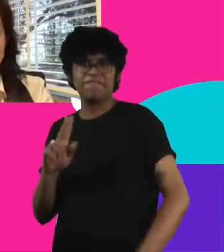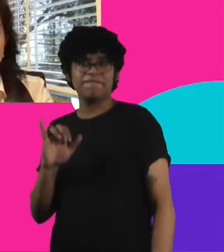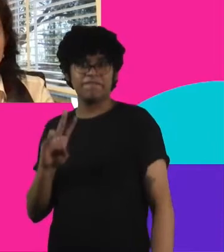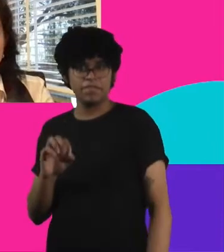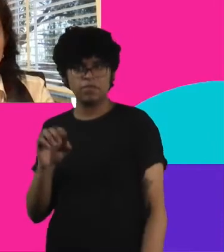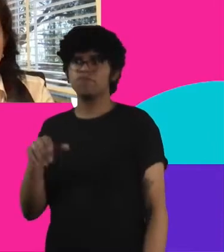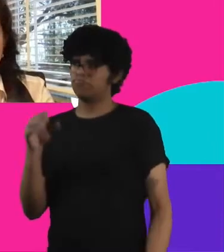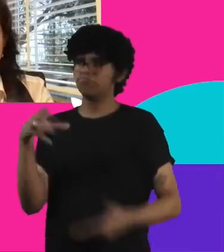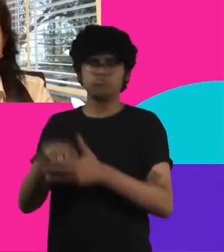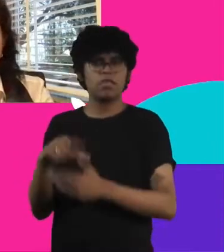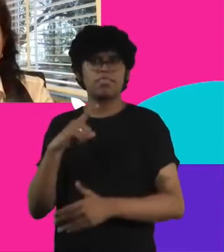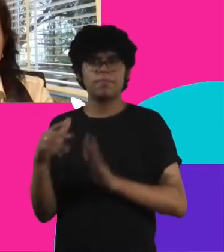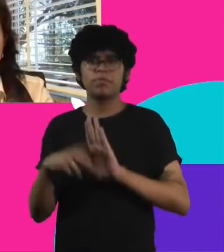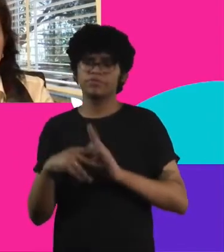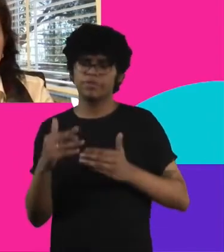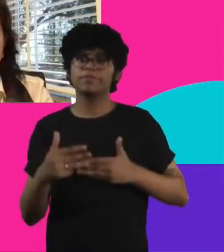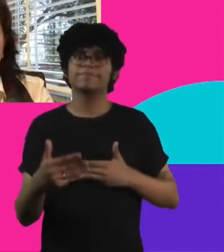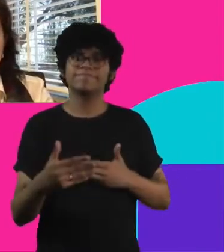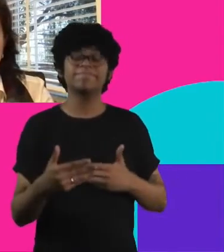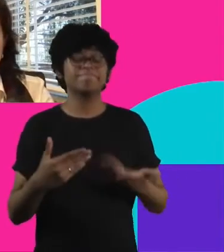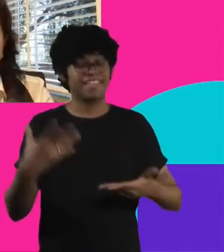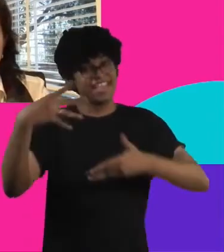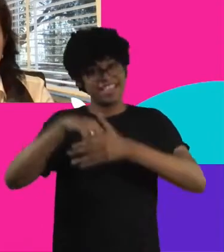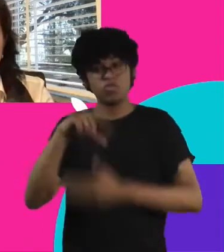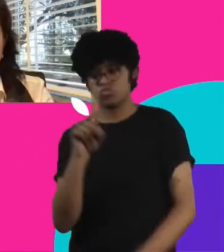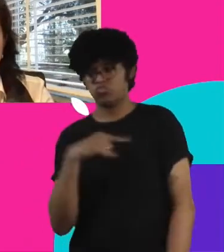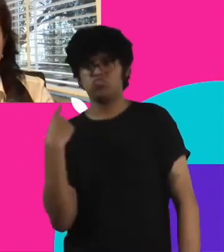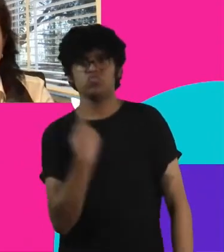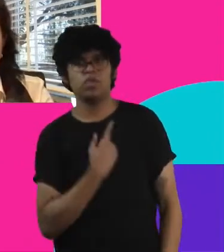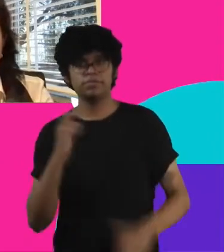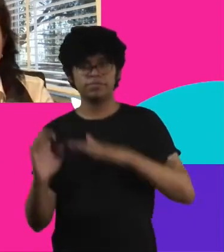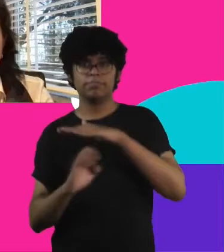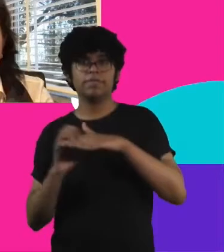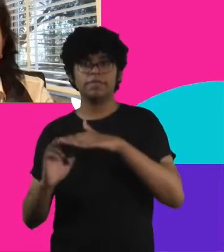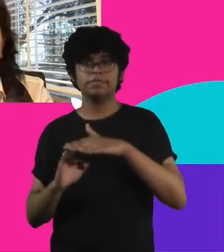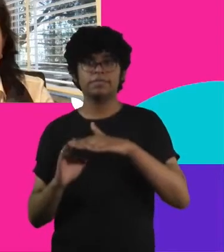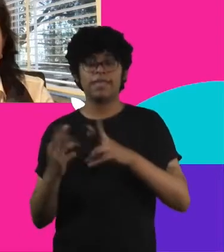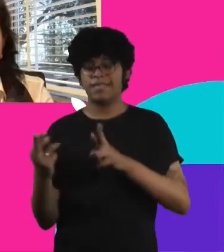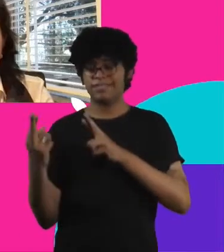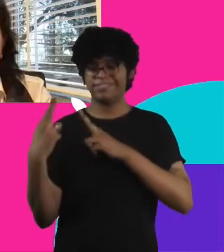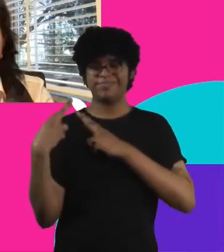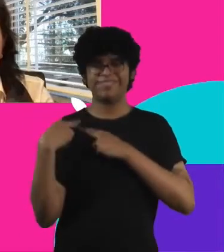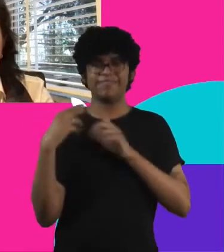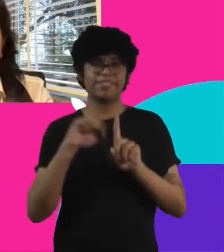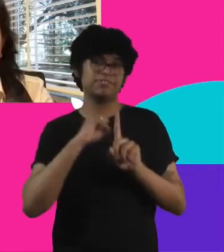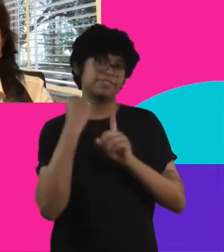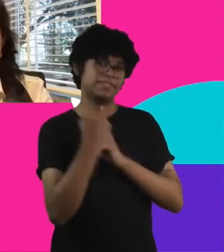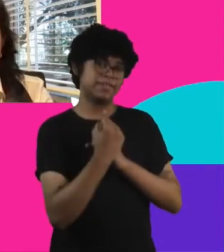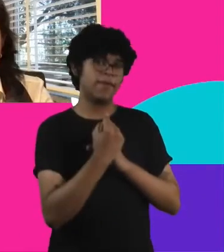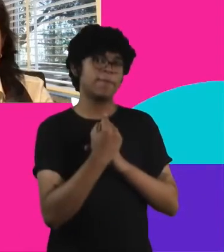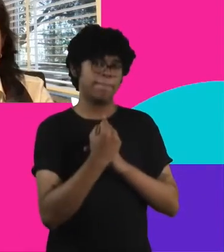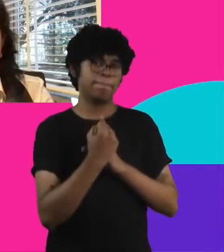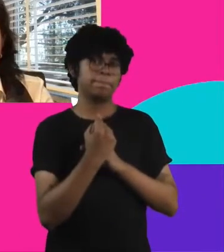esse tema. Dentro da Andy, então, a gente aborda esse tema na responsabilidade social, mas tem um outro ponto, que é